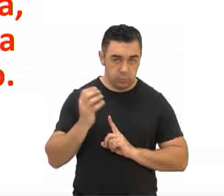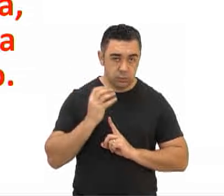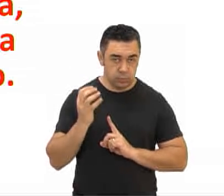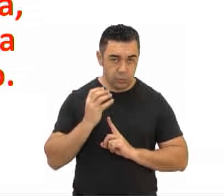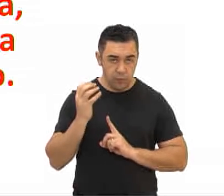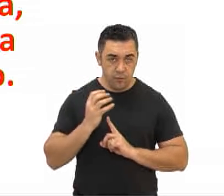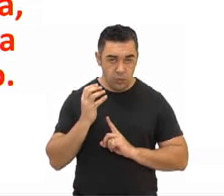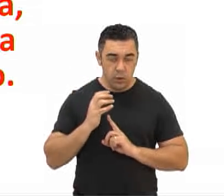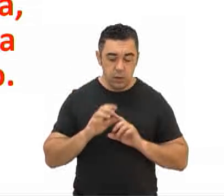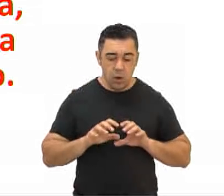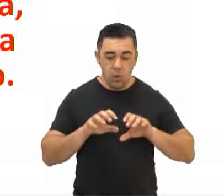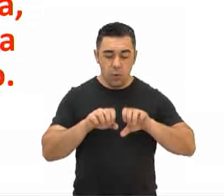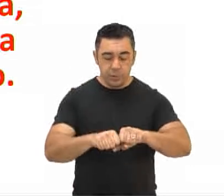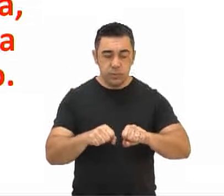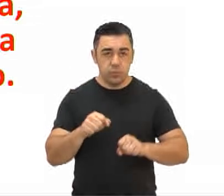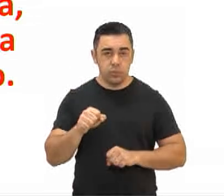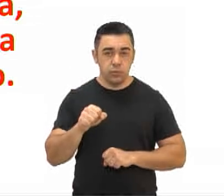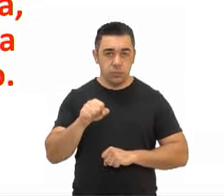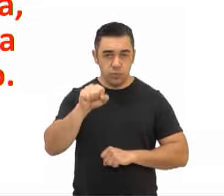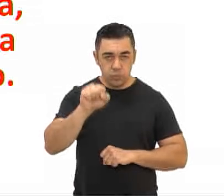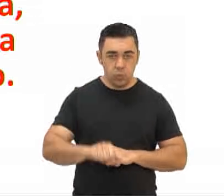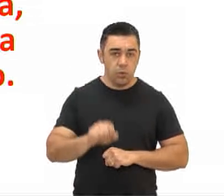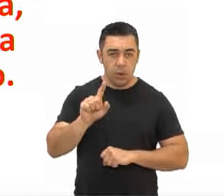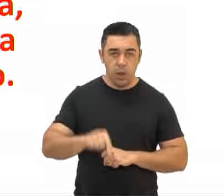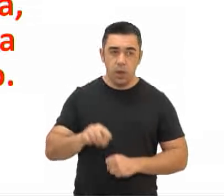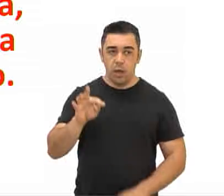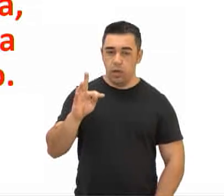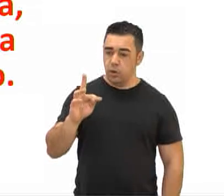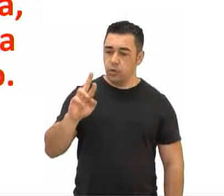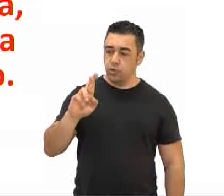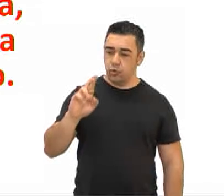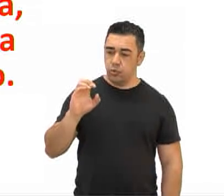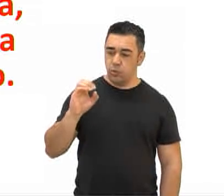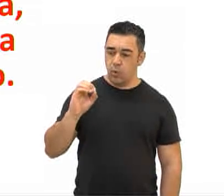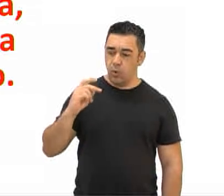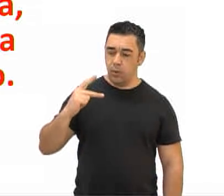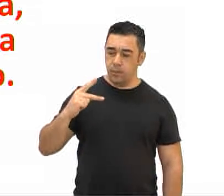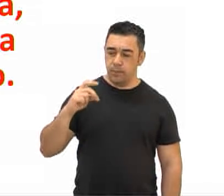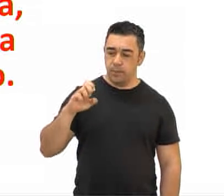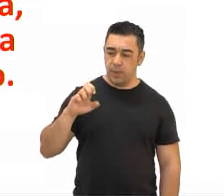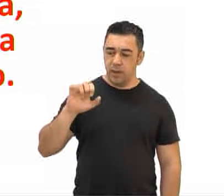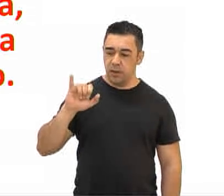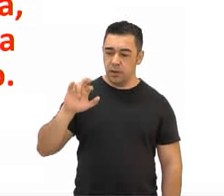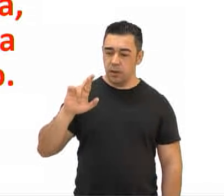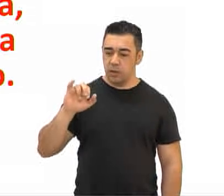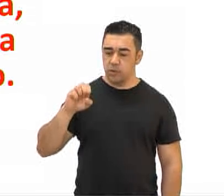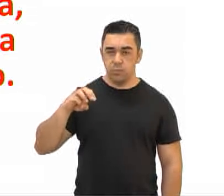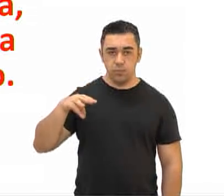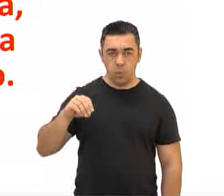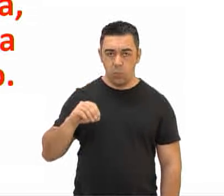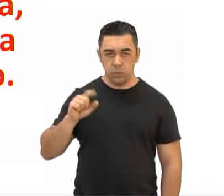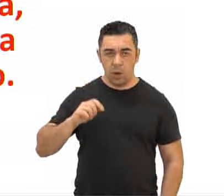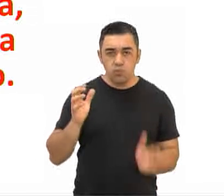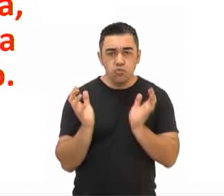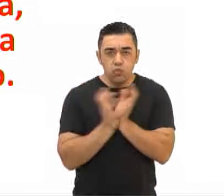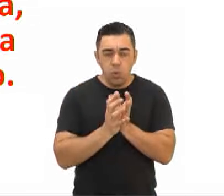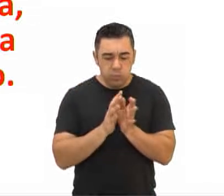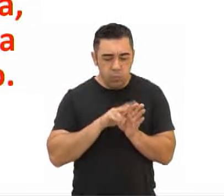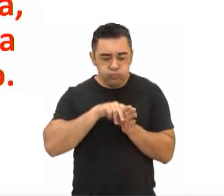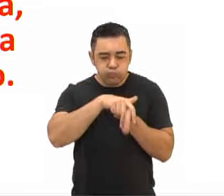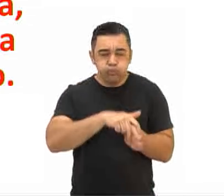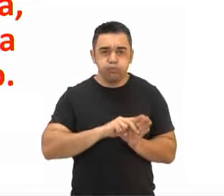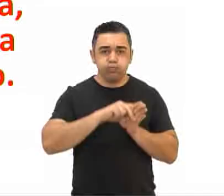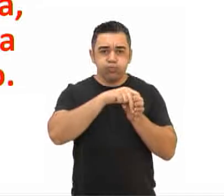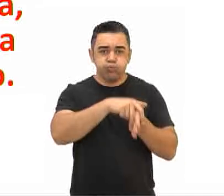ocupação da região sul foi o tropeirismo, que foi um ciclo econômico. Este ciclo econômico durou por um longo